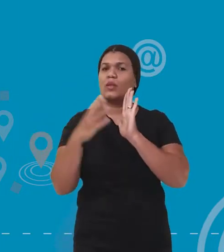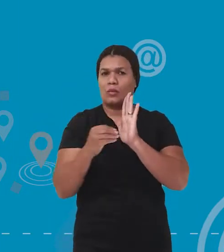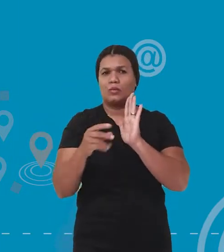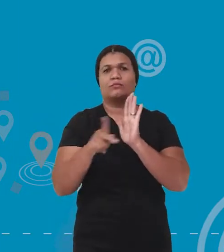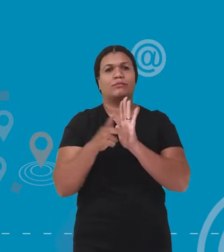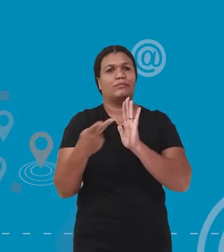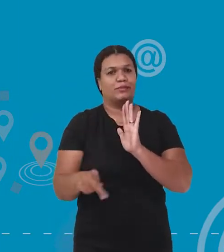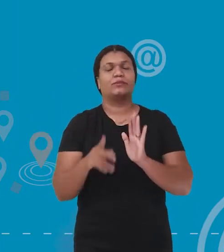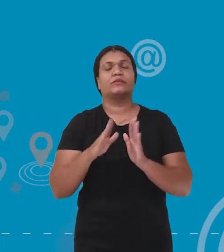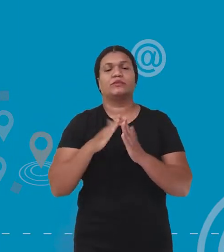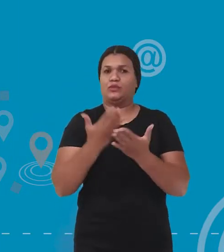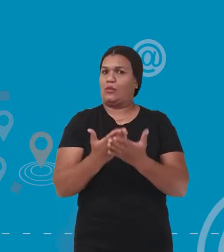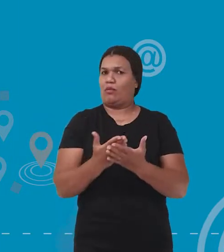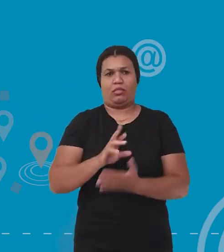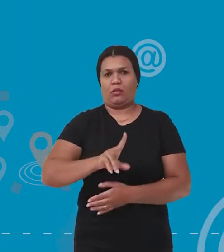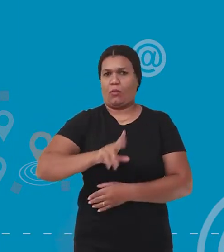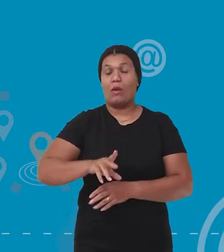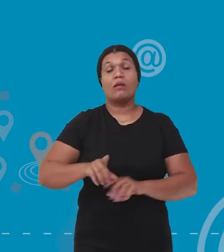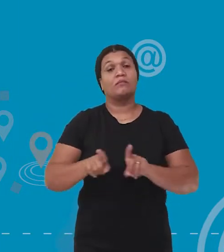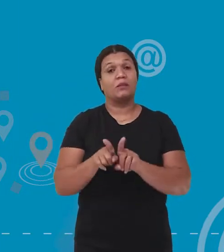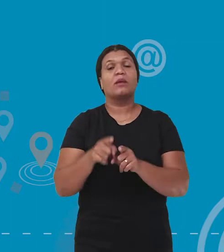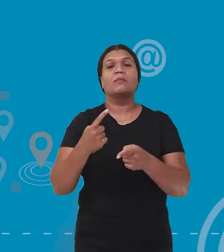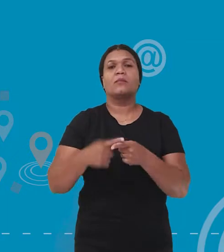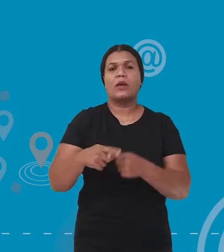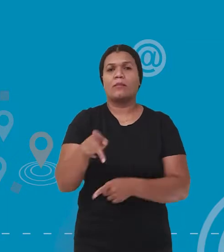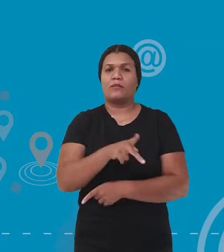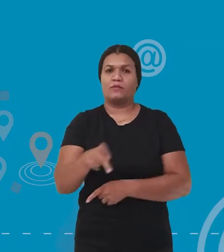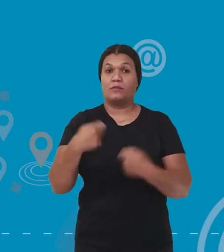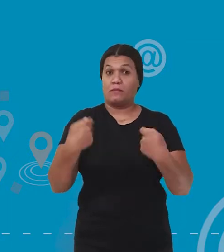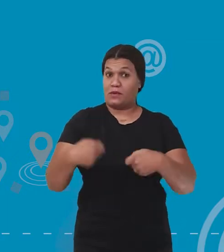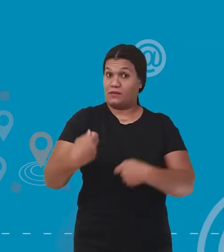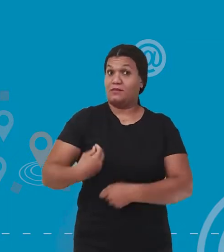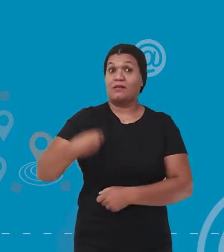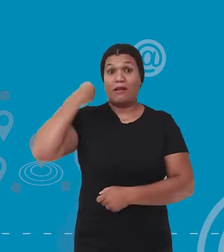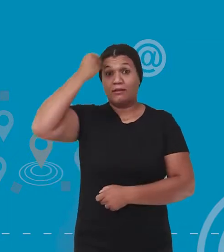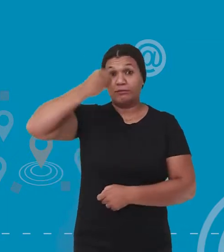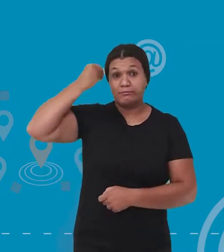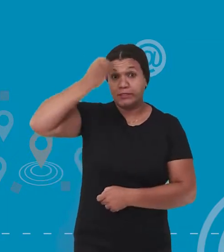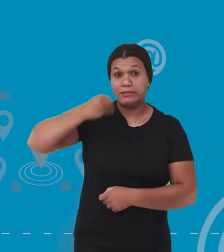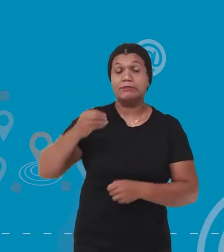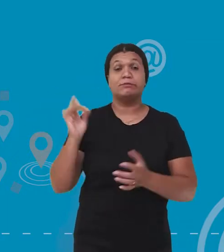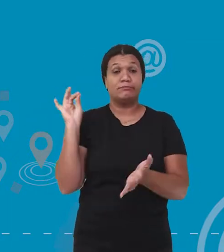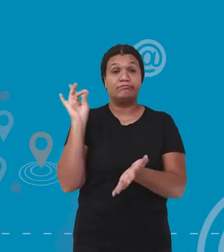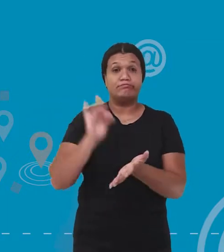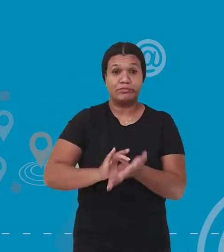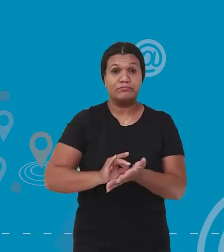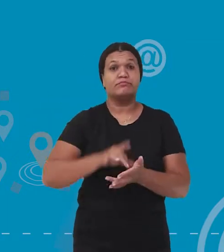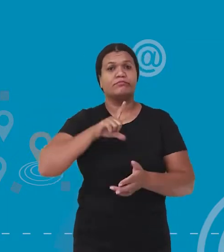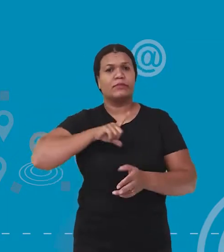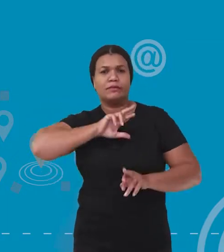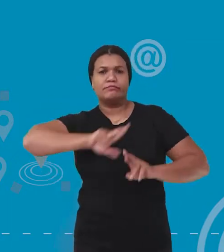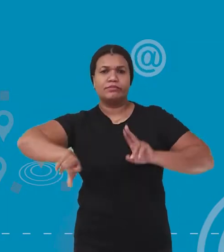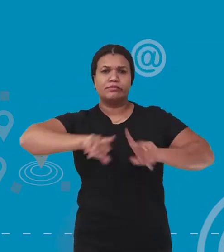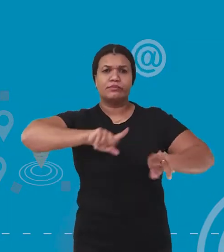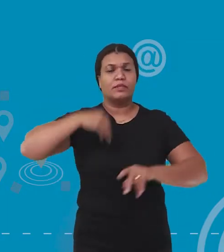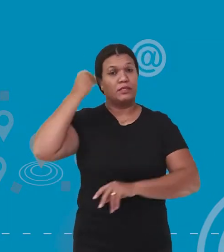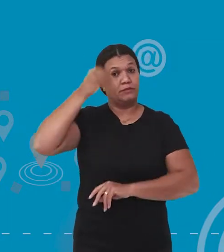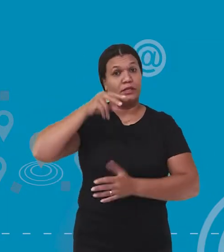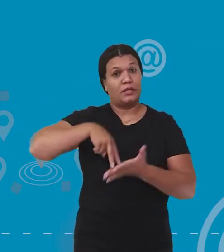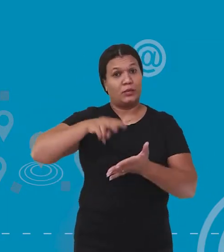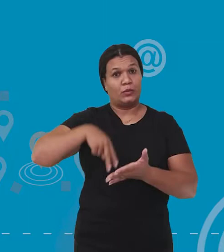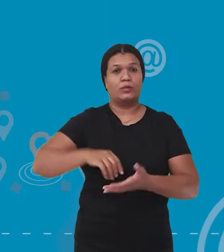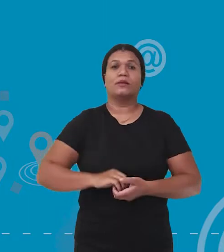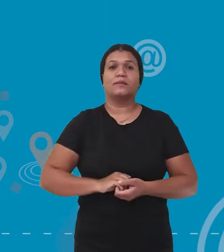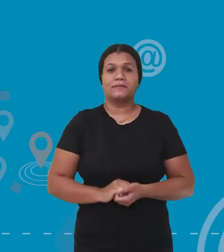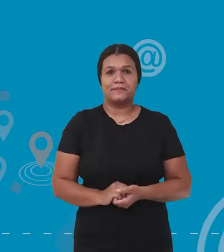conteúdos escolares. E também por que os professores precisam vivenciar e diversificar suas experiências